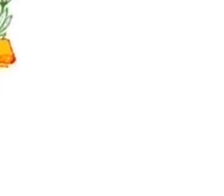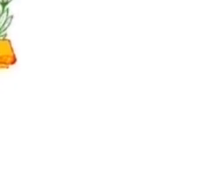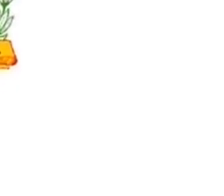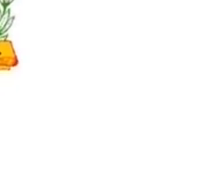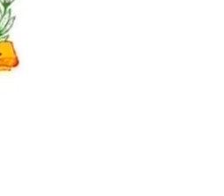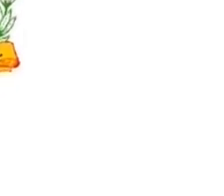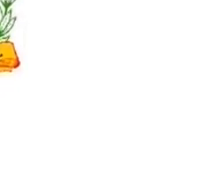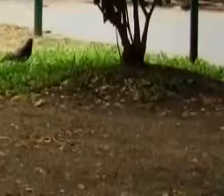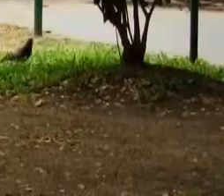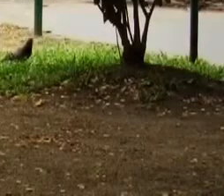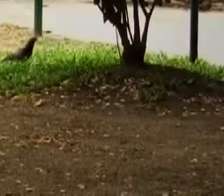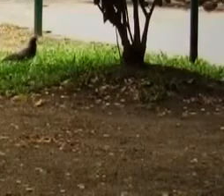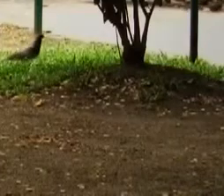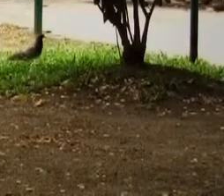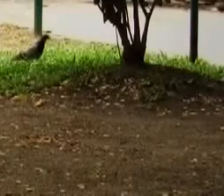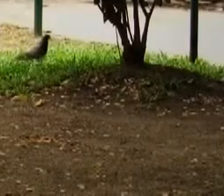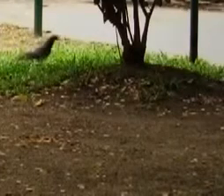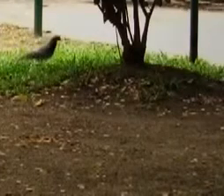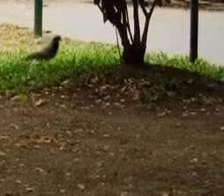Vereadores de Pelotas.